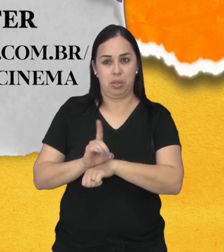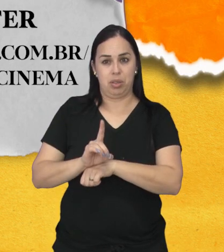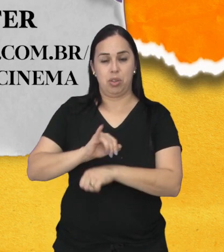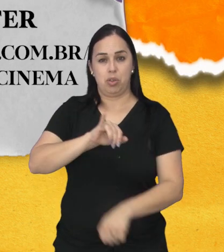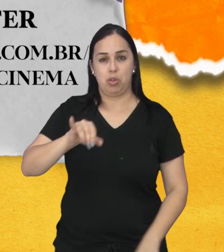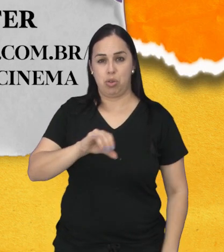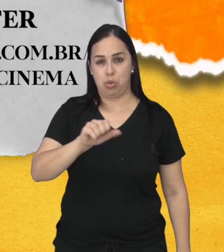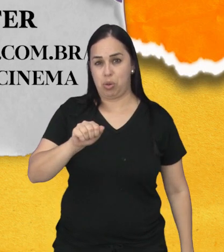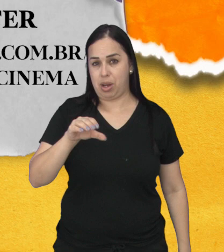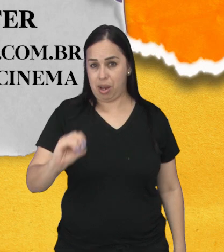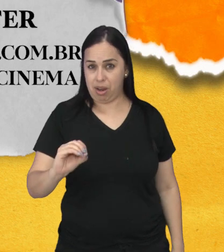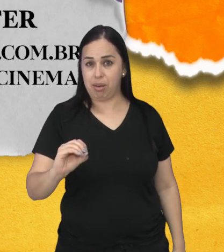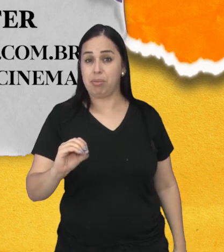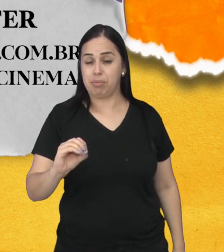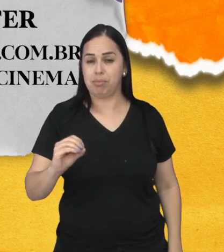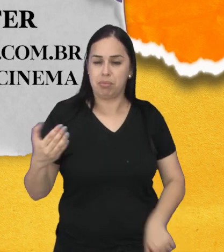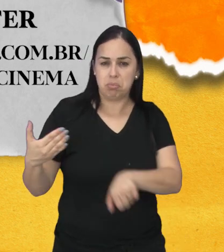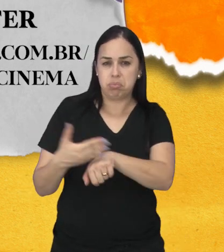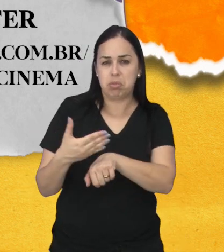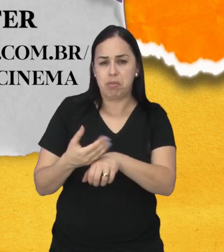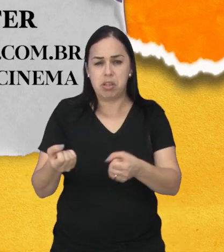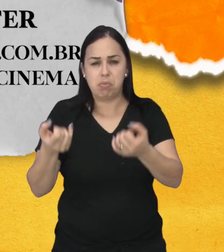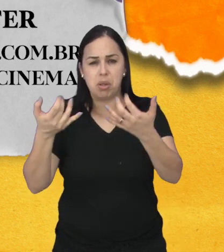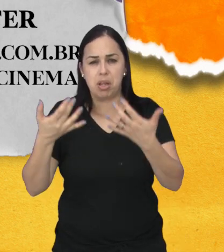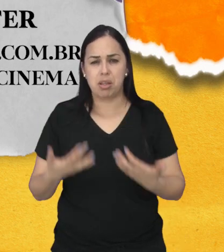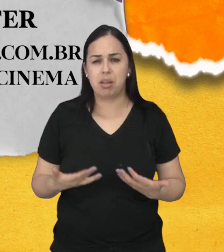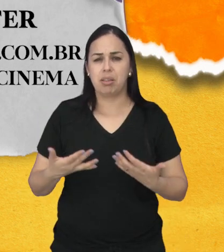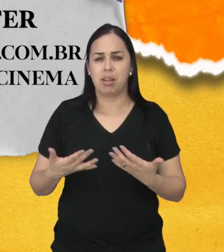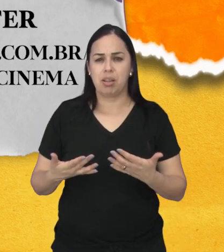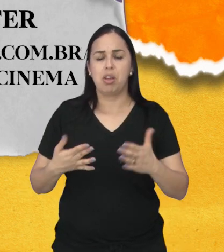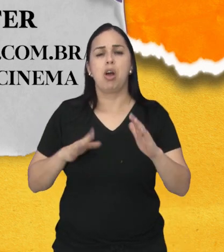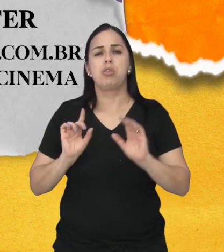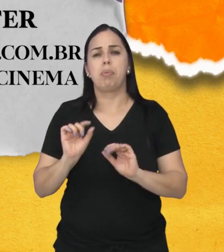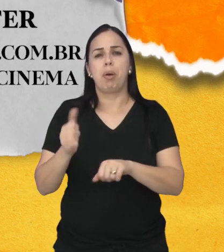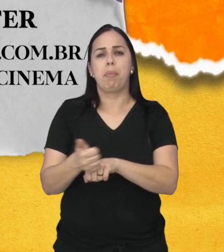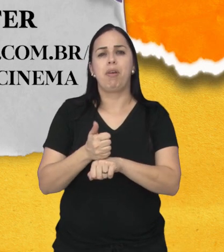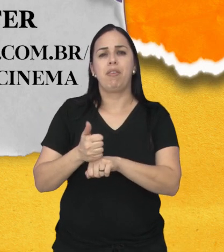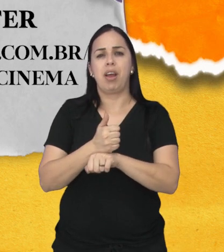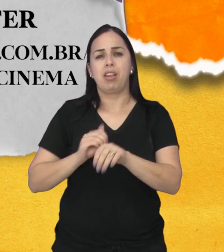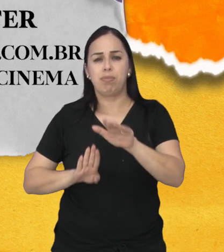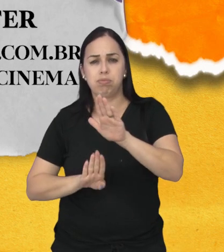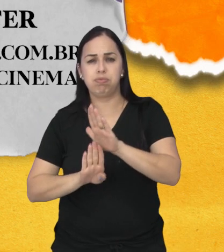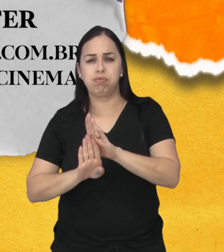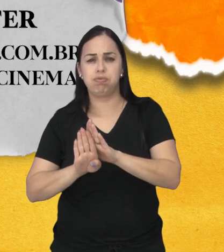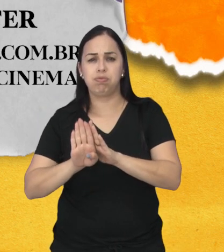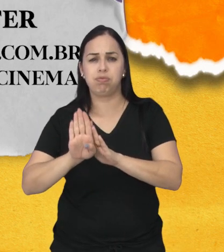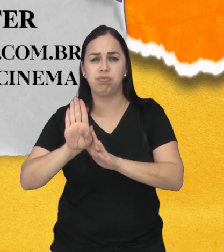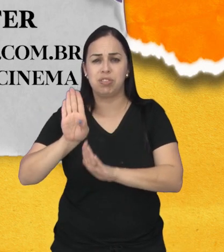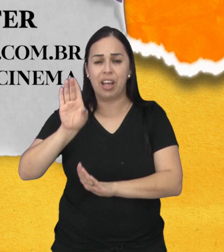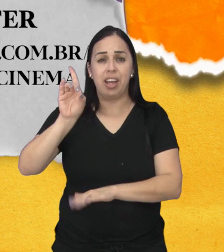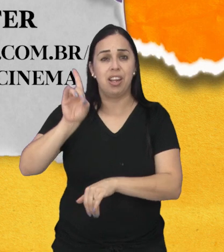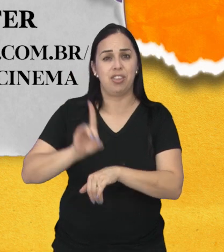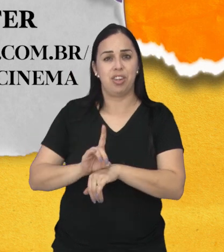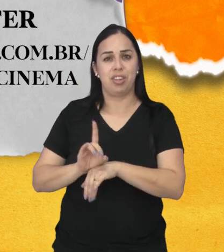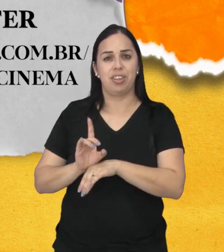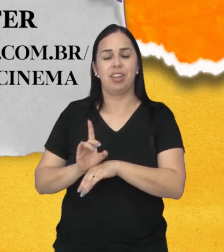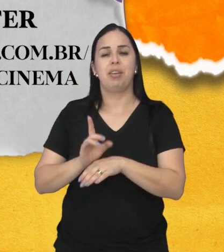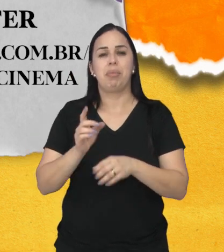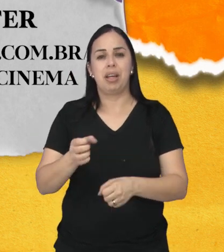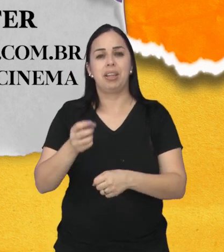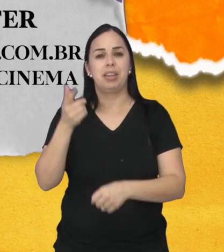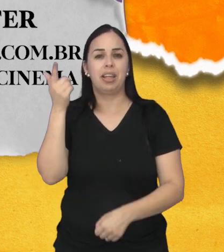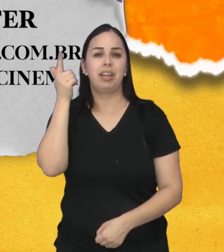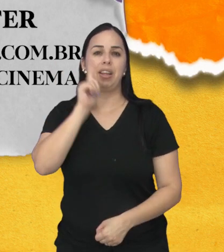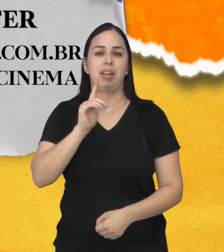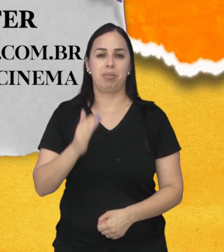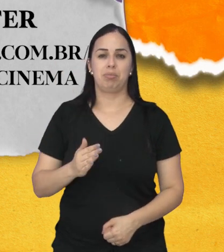filme, João Paulo Miranda Maria, que contará sobre sua ascensão na carreira como roteirista e diretor indicado a